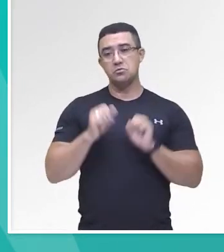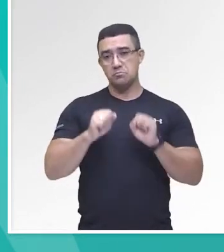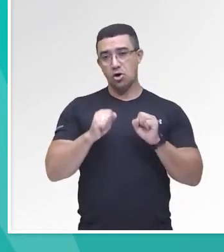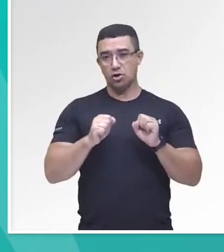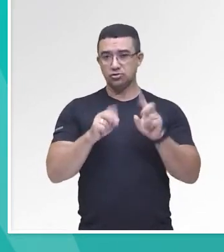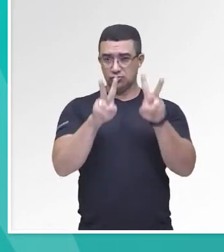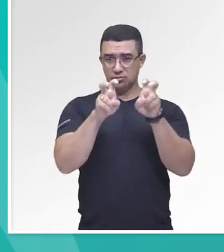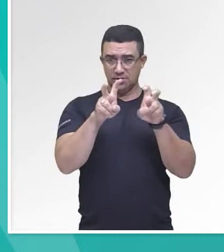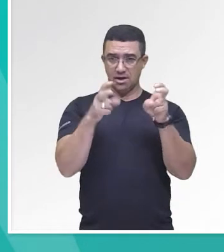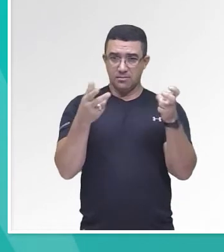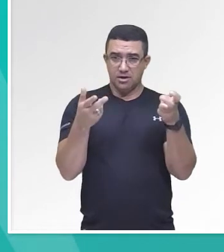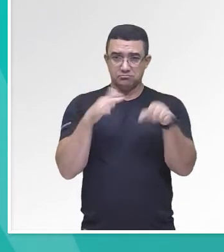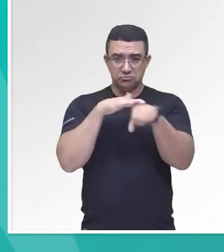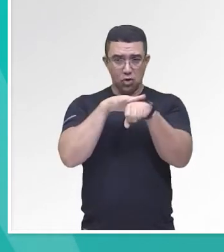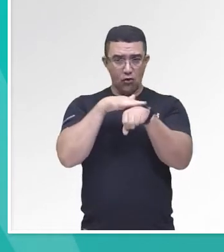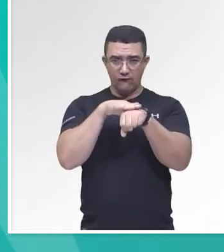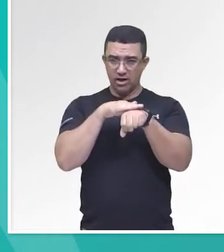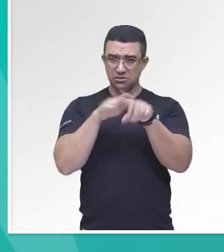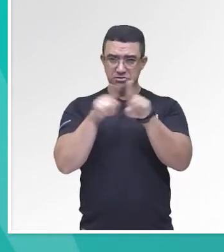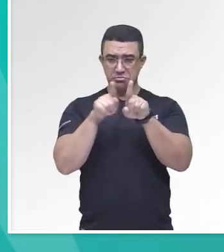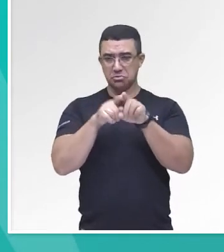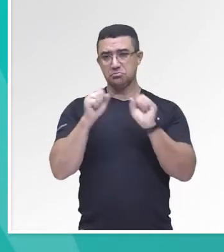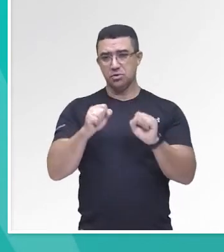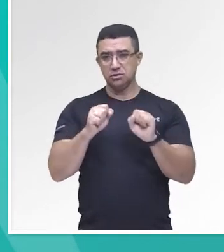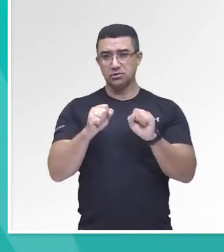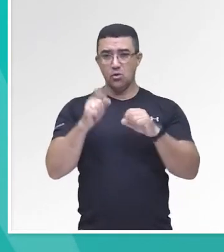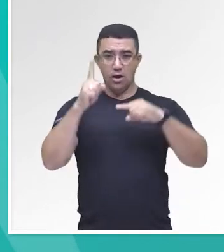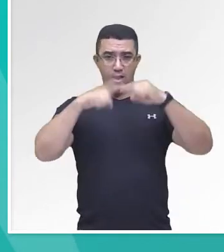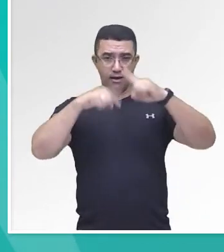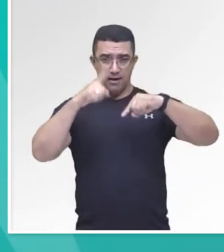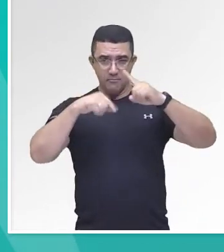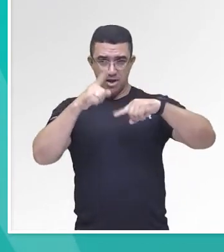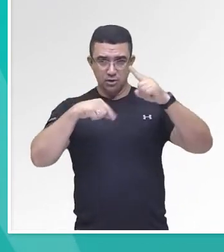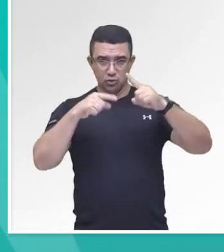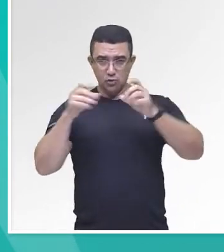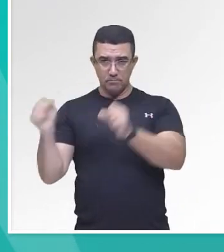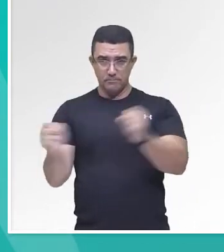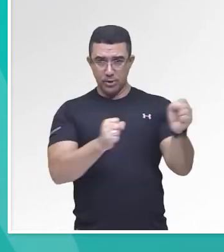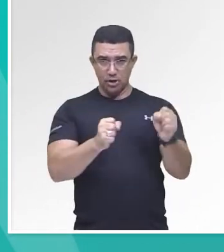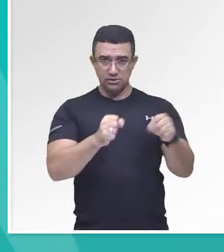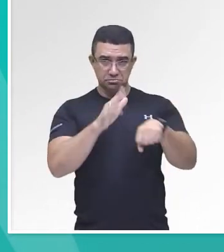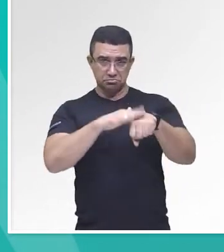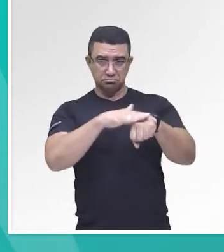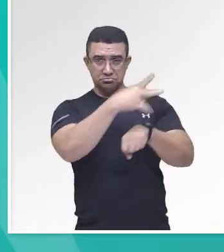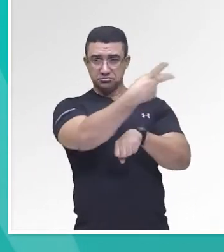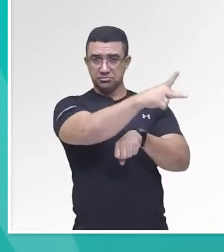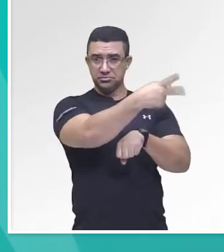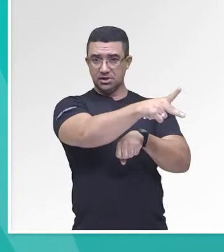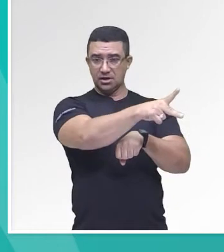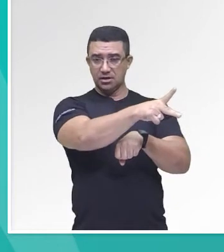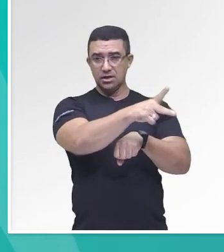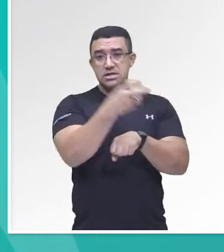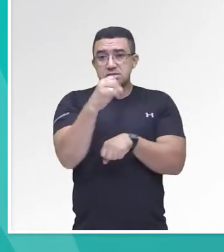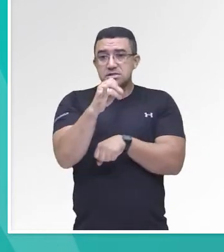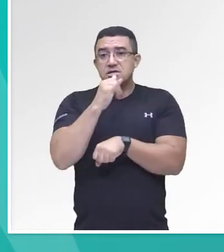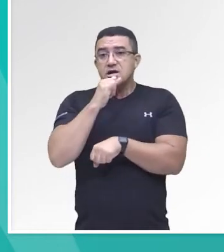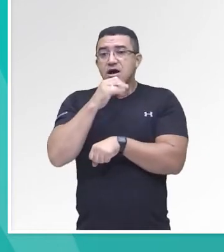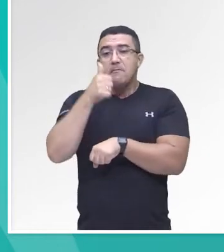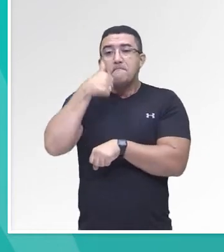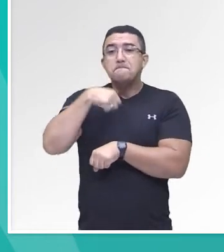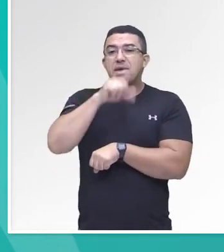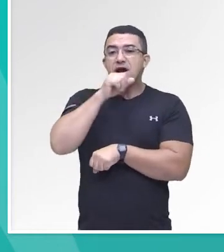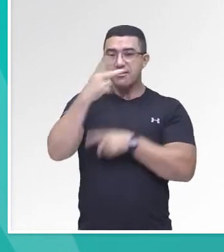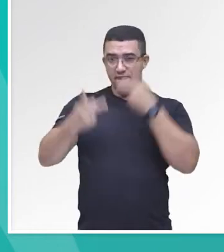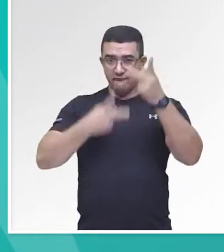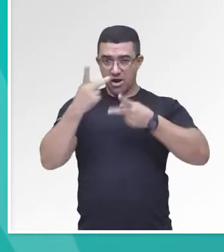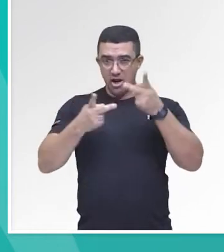né, o tema da conversa, então, o elemento da posse pertence a ele. Então, se eu estou falando da minha mãe, por exemplo, eu quero dizer